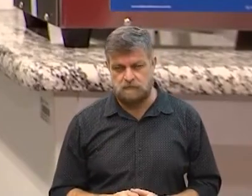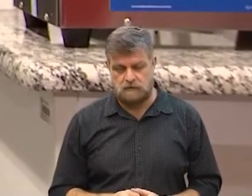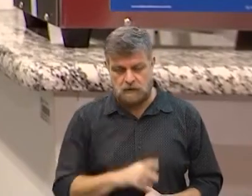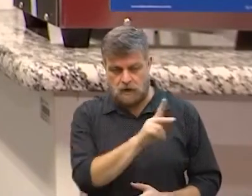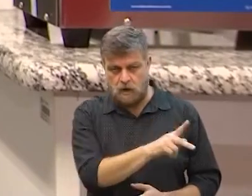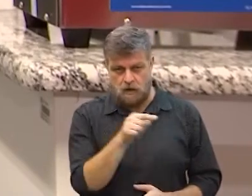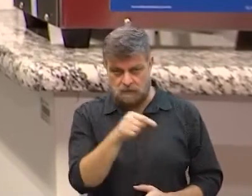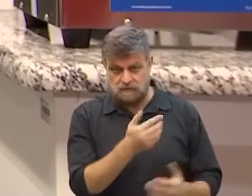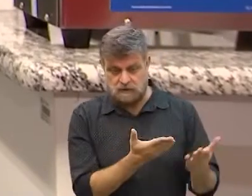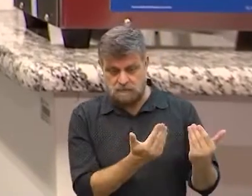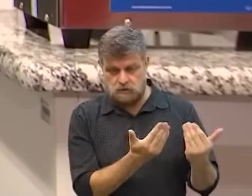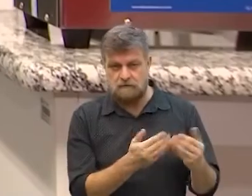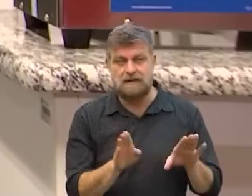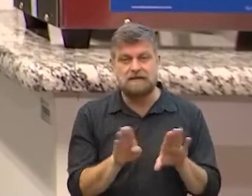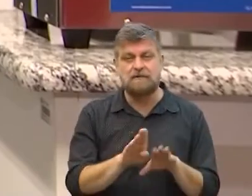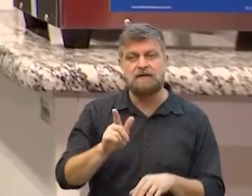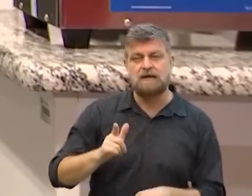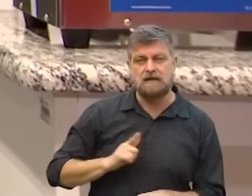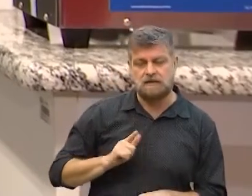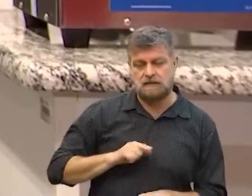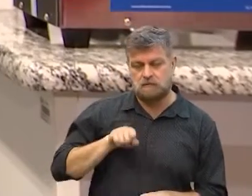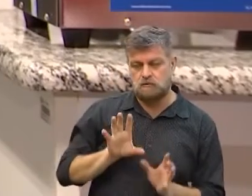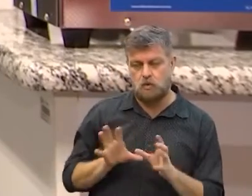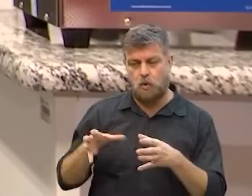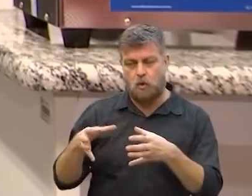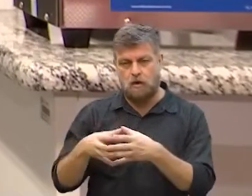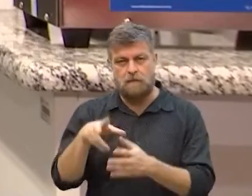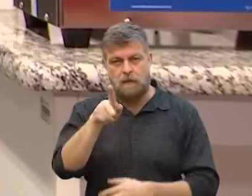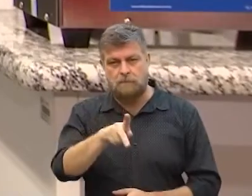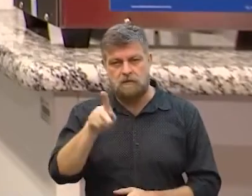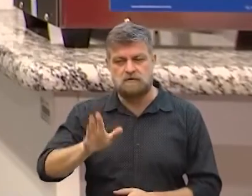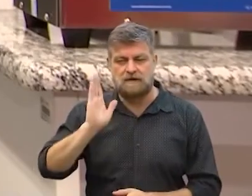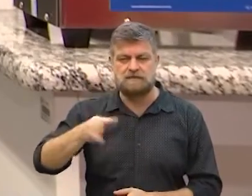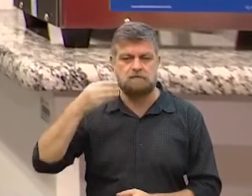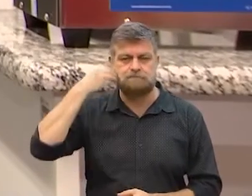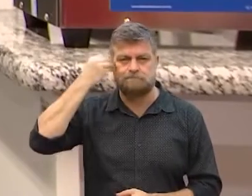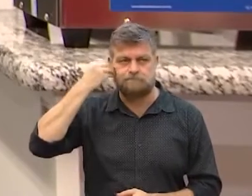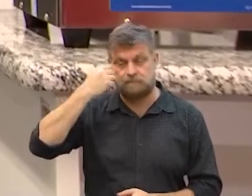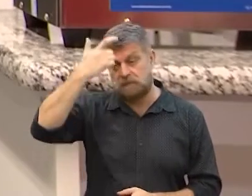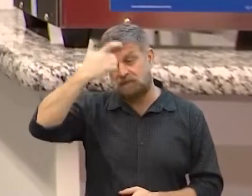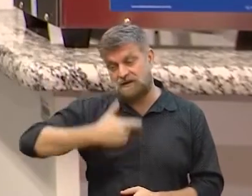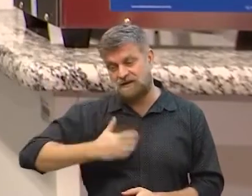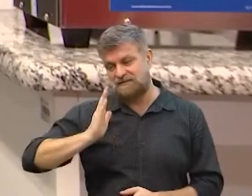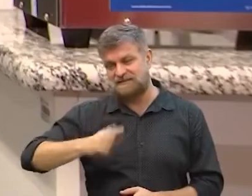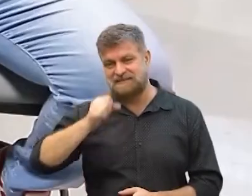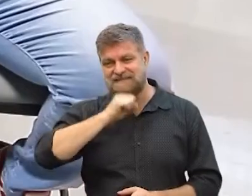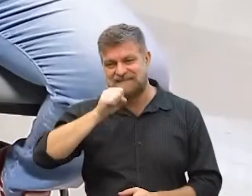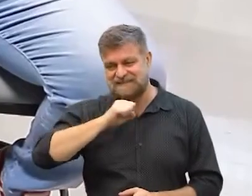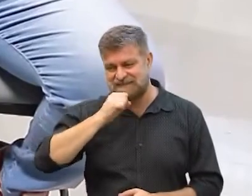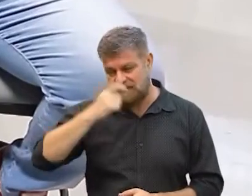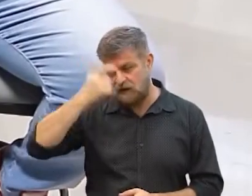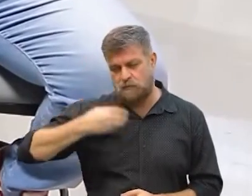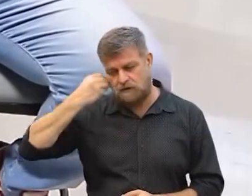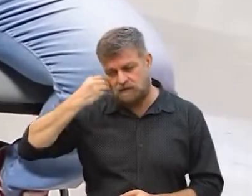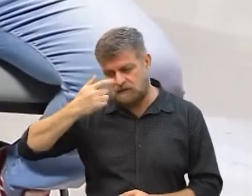professores mais jovens, mas nós temos professores sêniores. Eu, por exemplo, sou um professor sênior. O senhor dá aula do